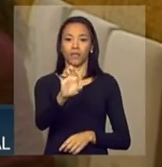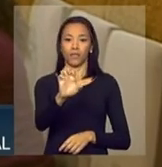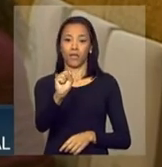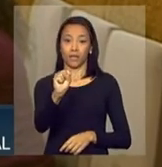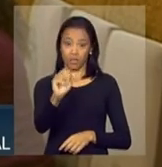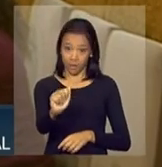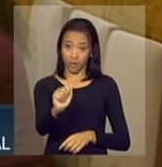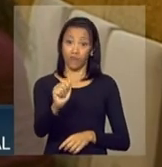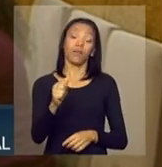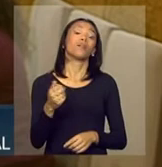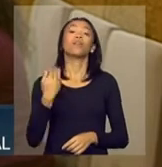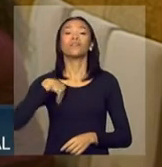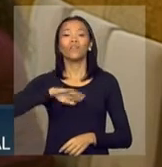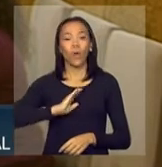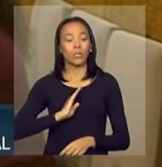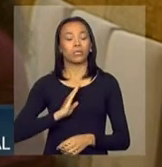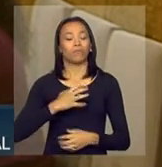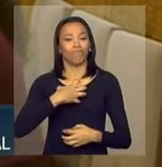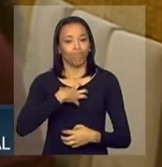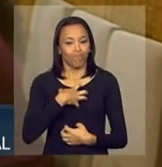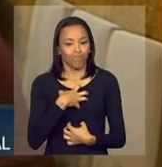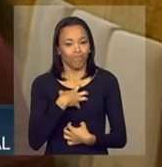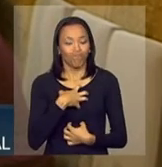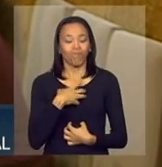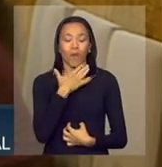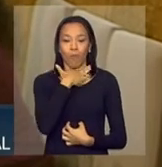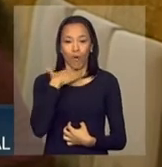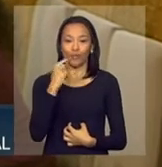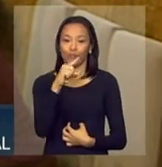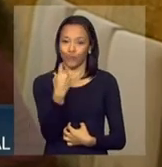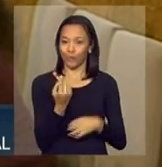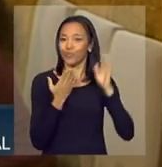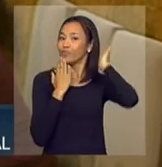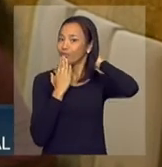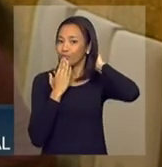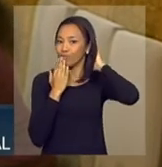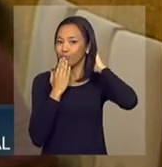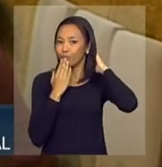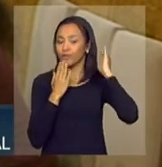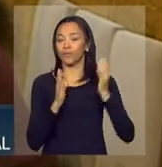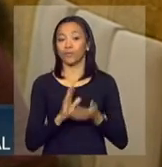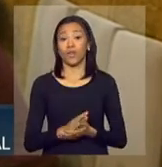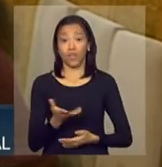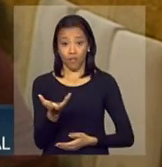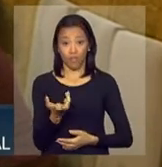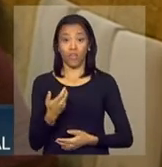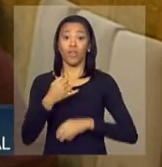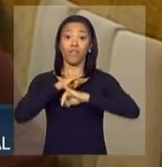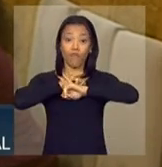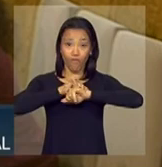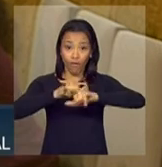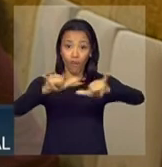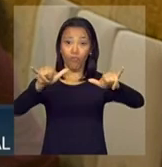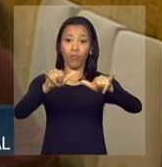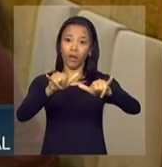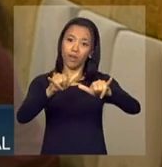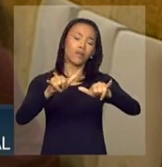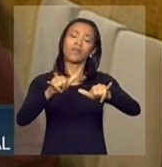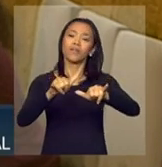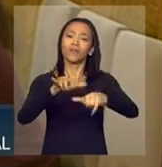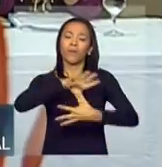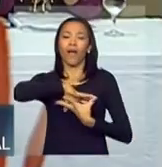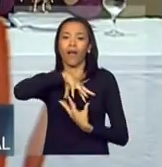que ter reverenciado agora há pouco a morte de um indígena, porque eu queria vir dar esse informe com a alma